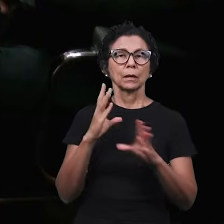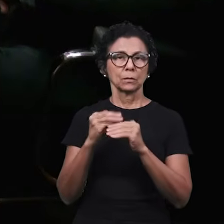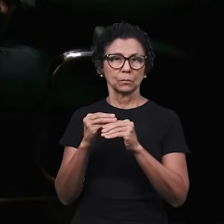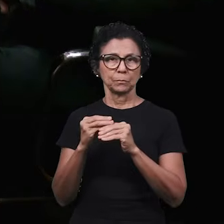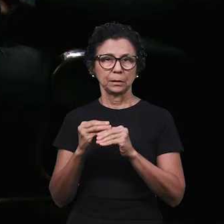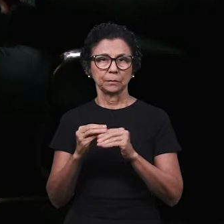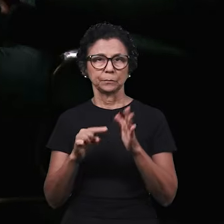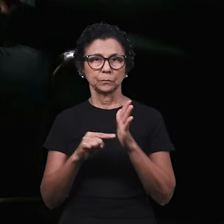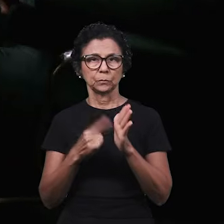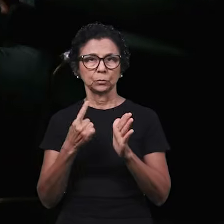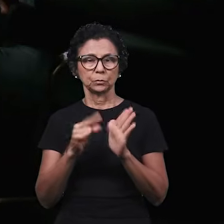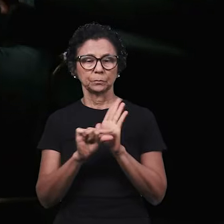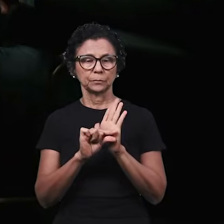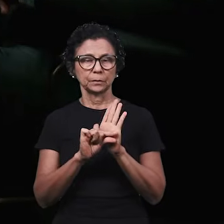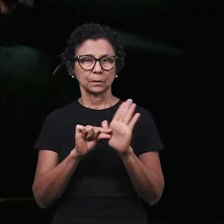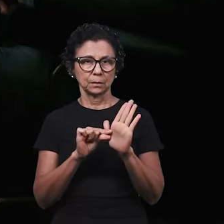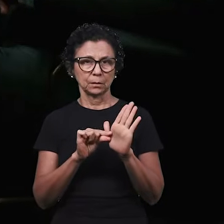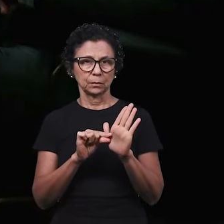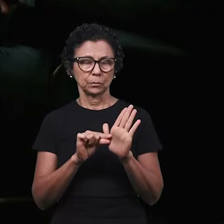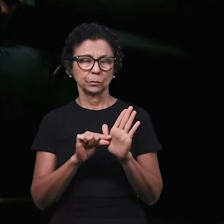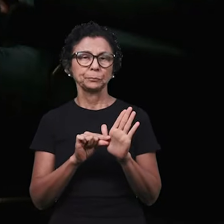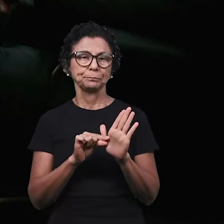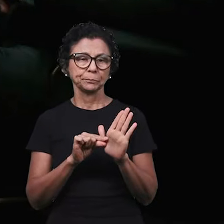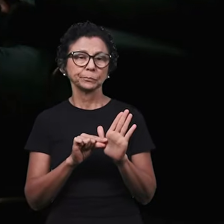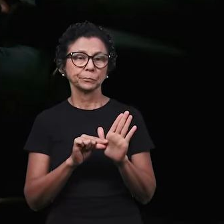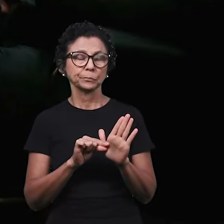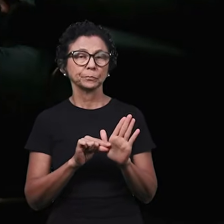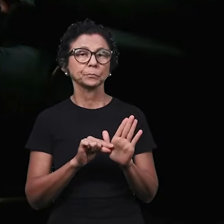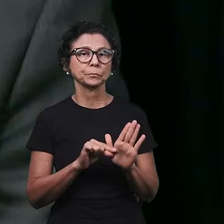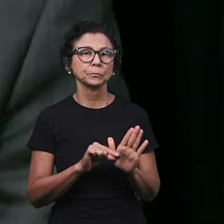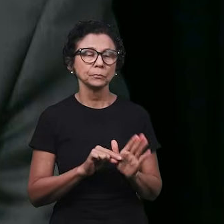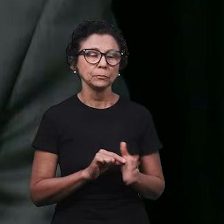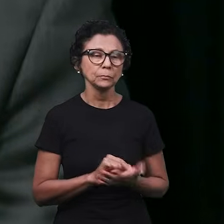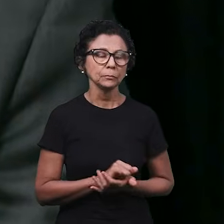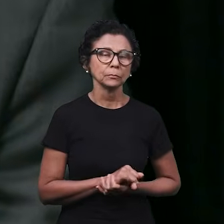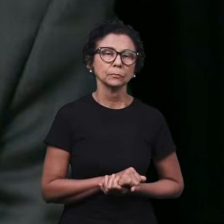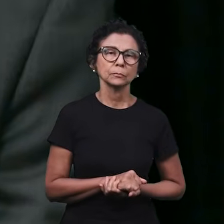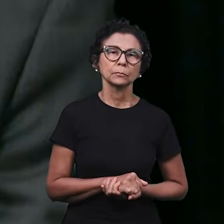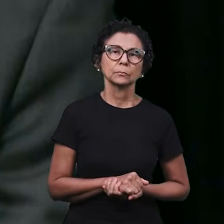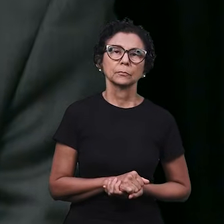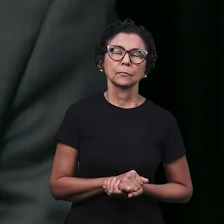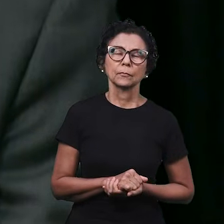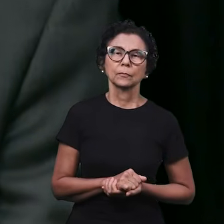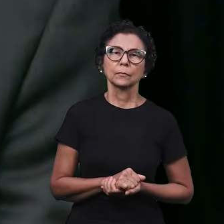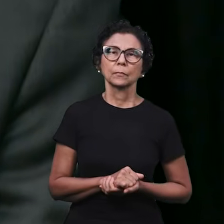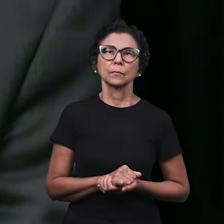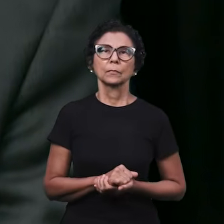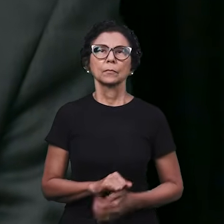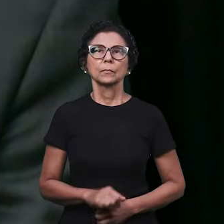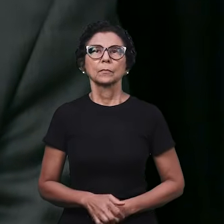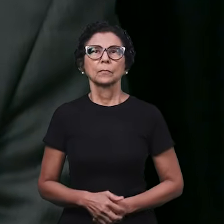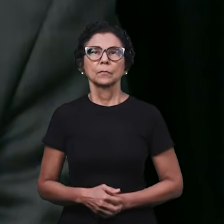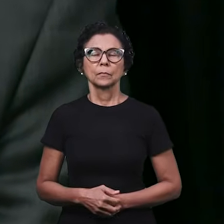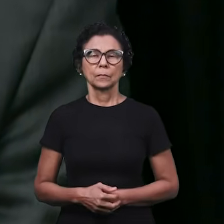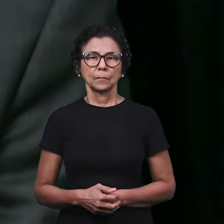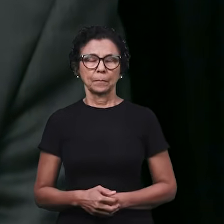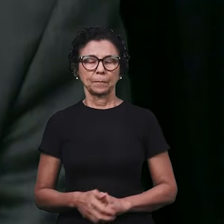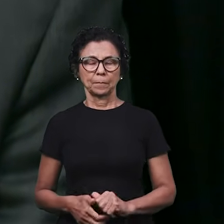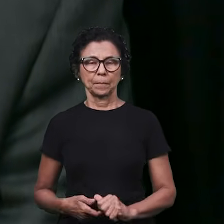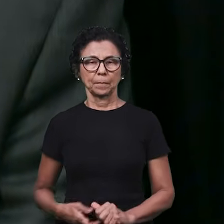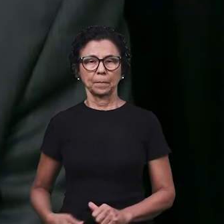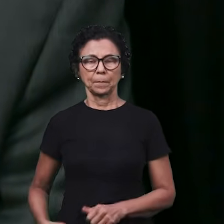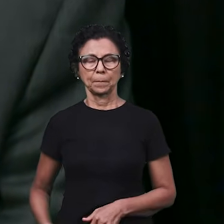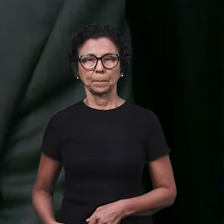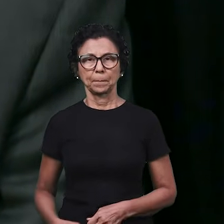Assim, resumidamente, o último versículo esclarece toda a bênção sacerdotal, né? Porão o